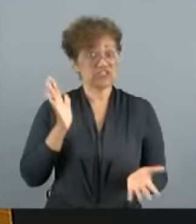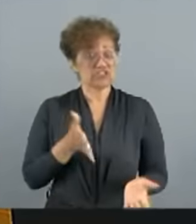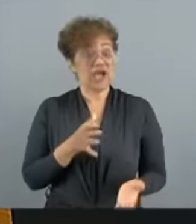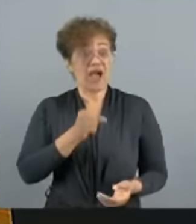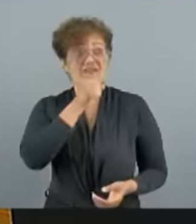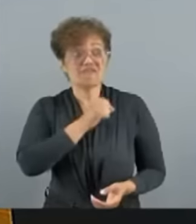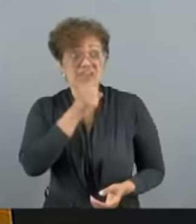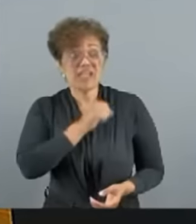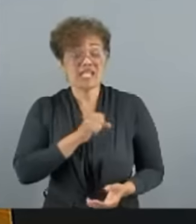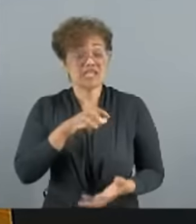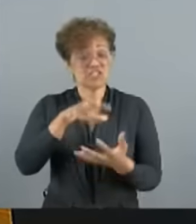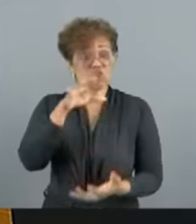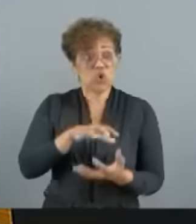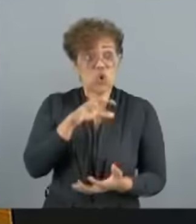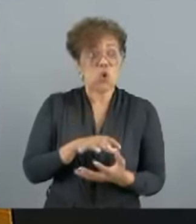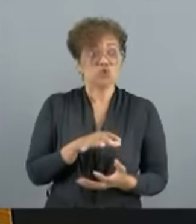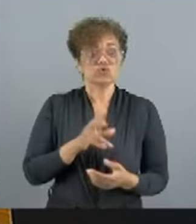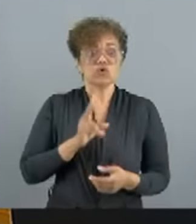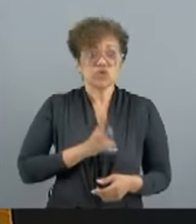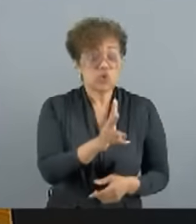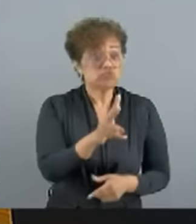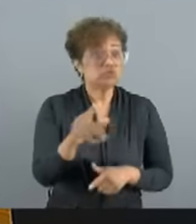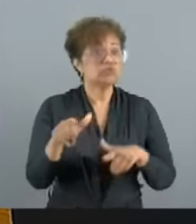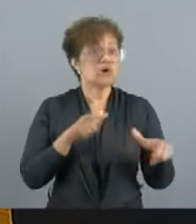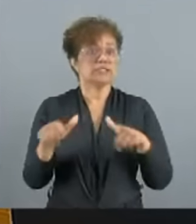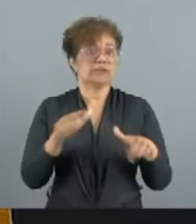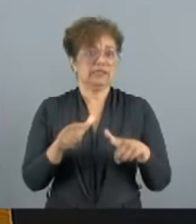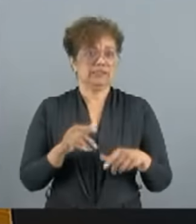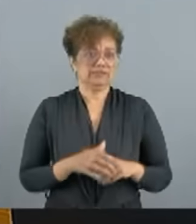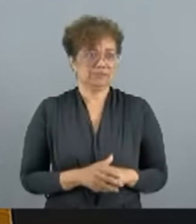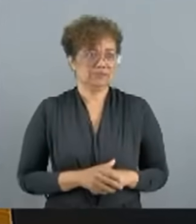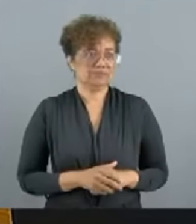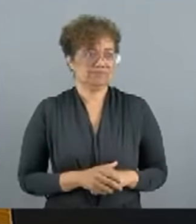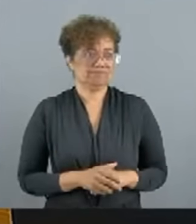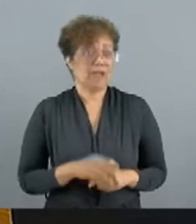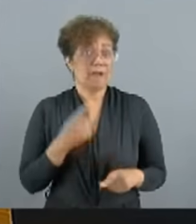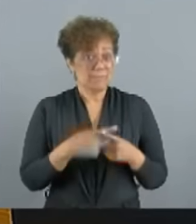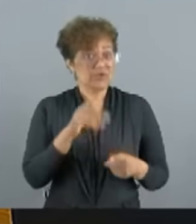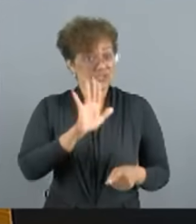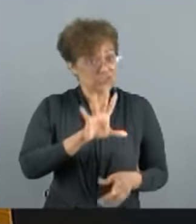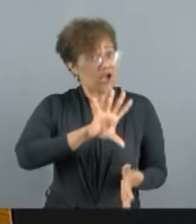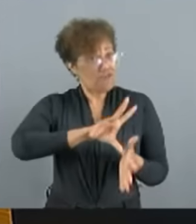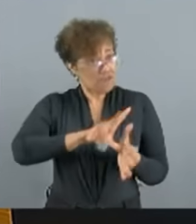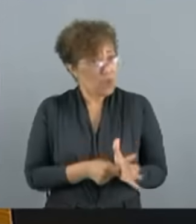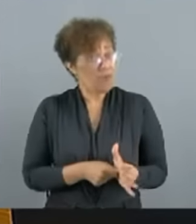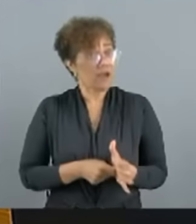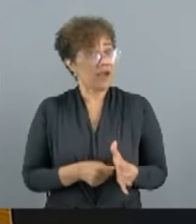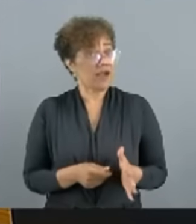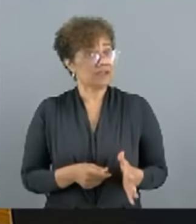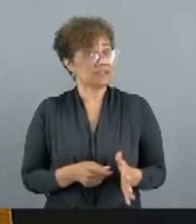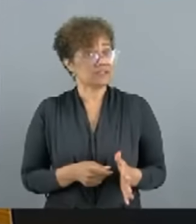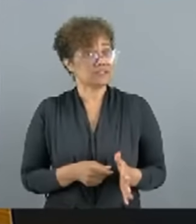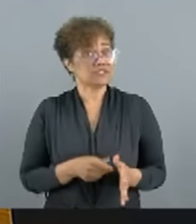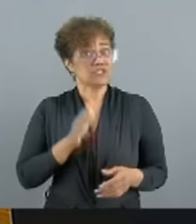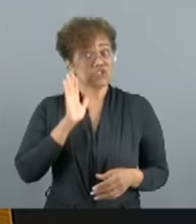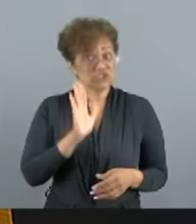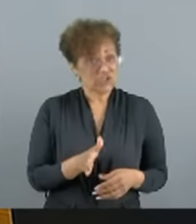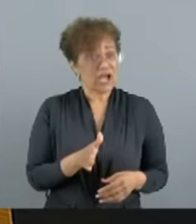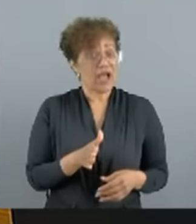digna. Pessoas que estão trabalhando, porque foram roubados. Tantos que